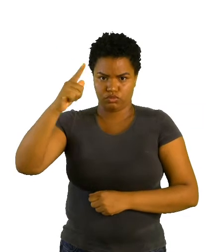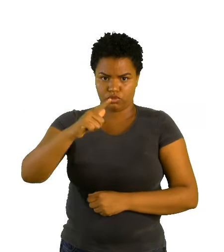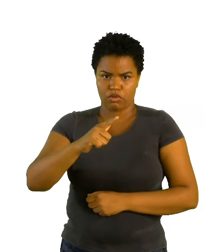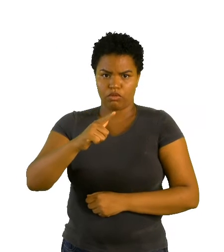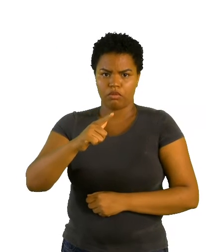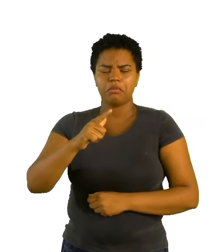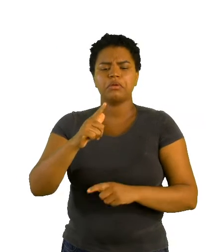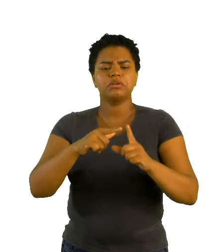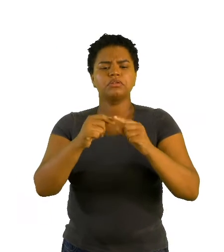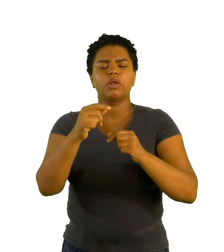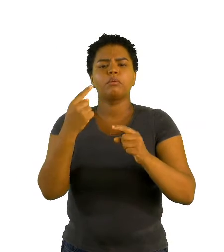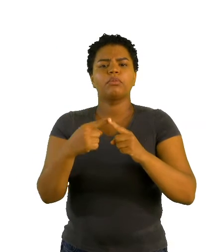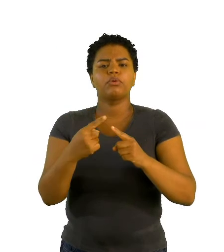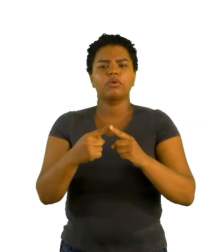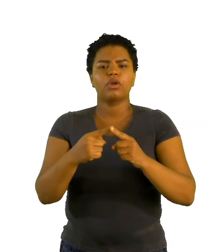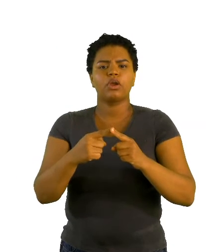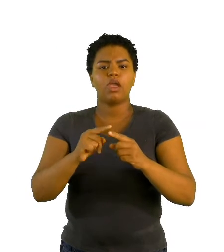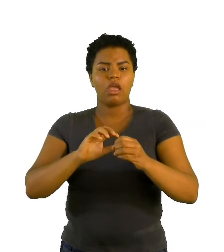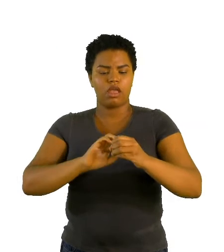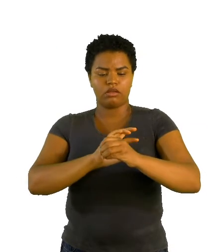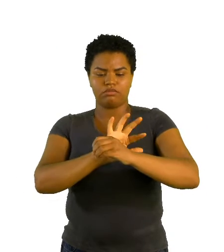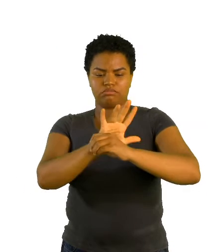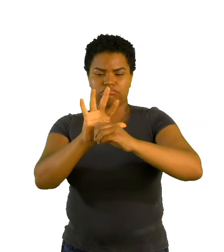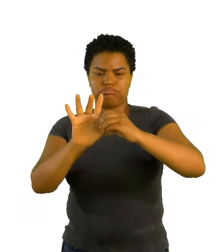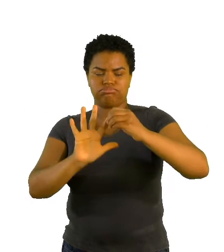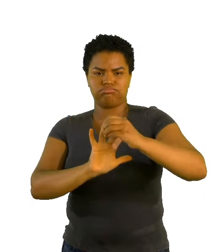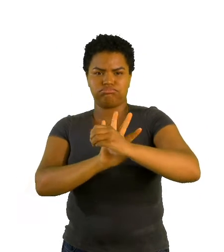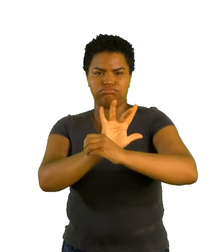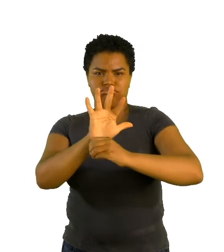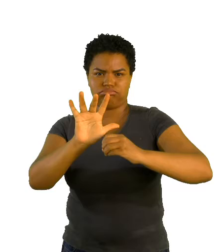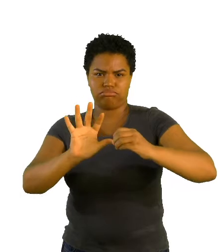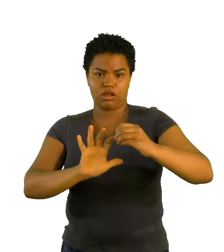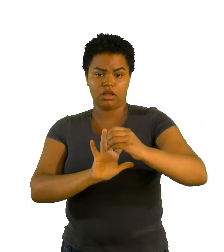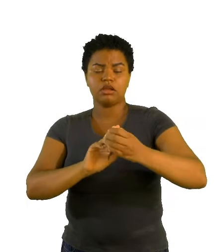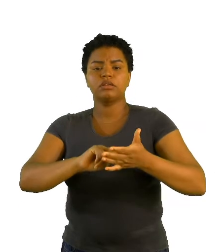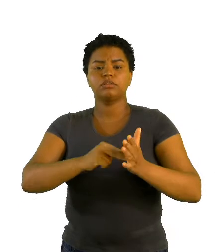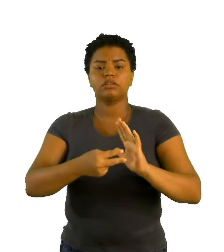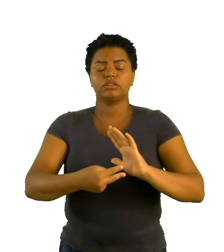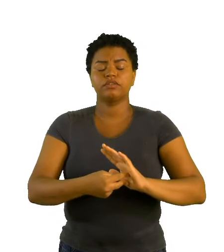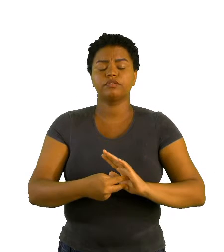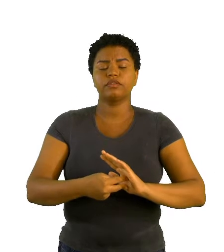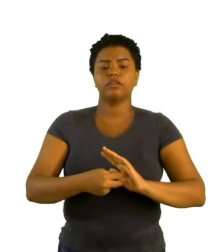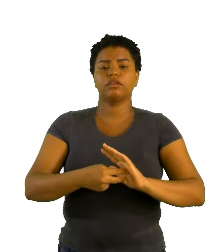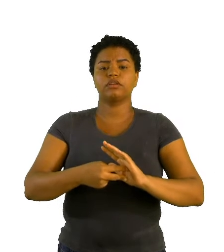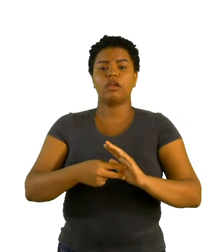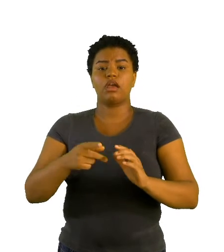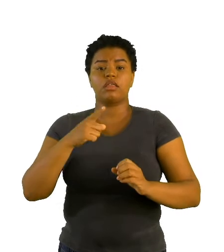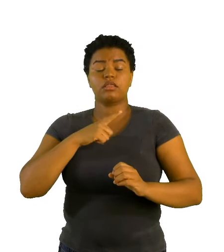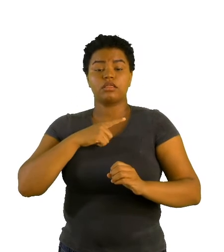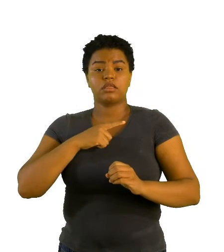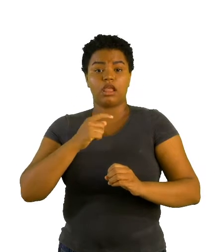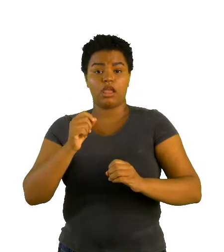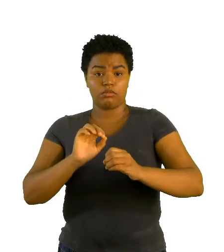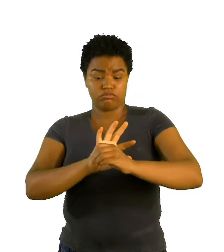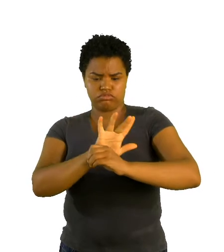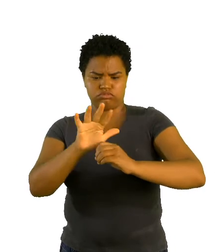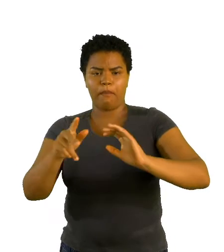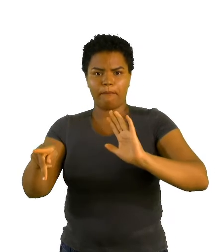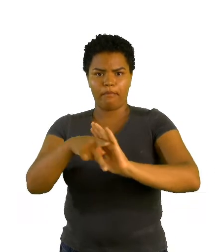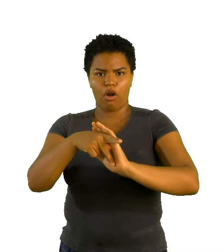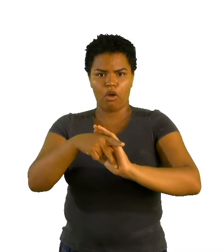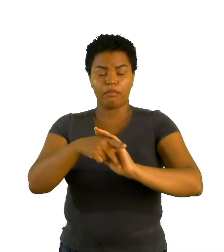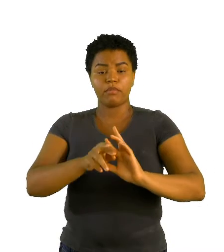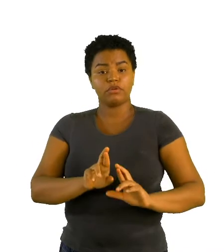por ser um corpo luminoso. O que isso significa? Isso significa que o Sol possui luz própria,